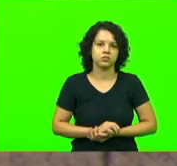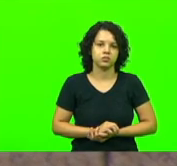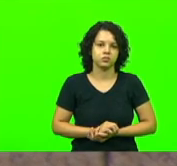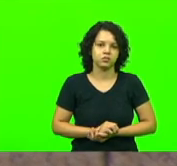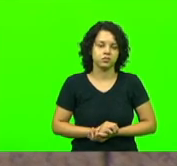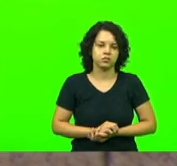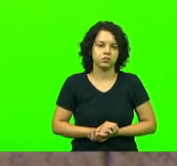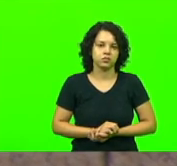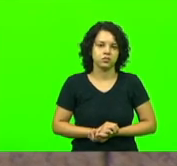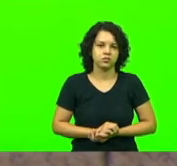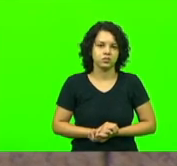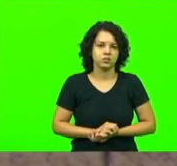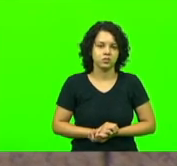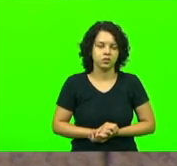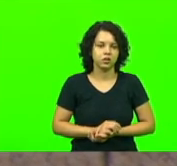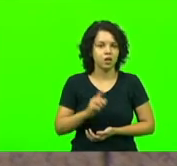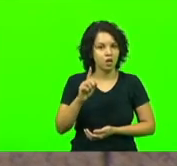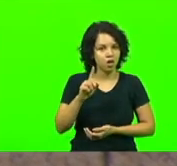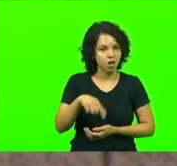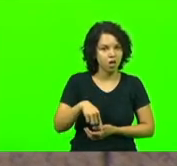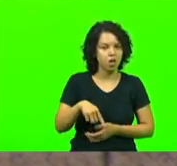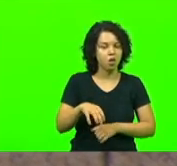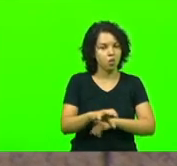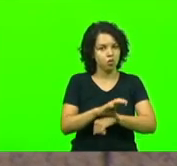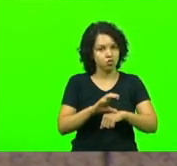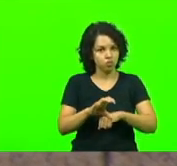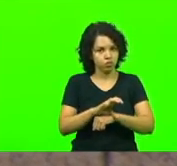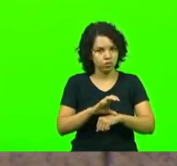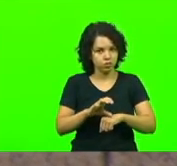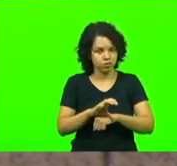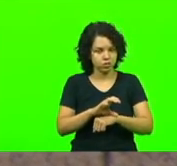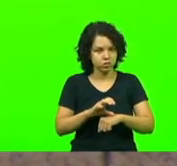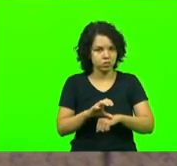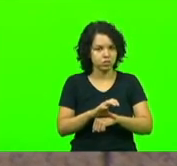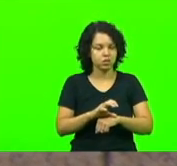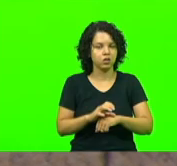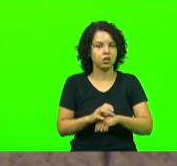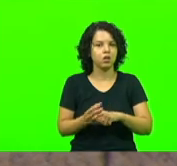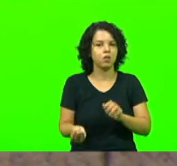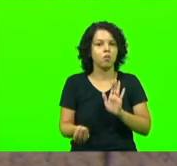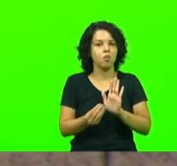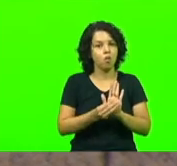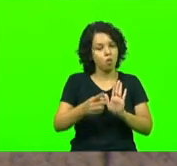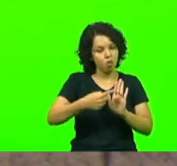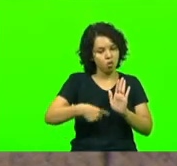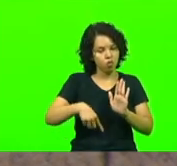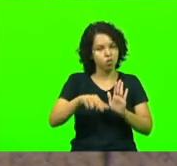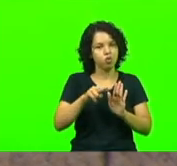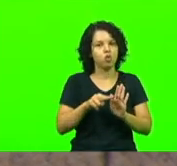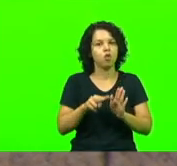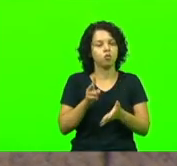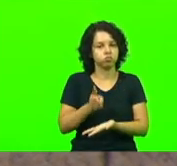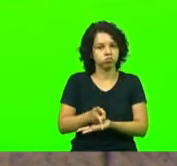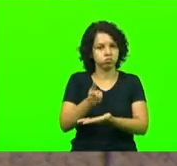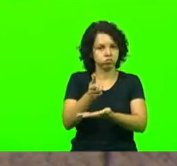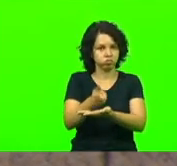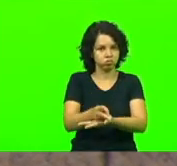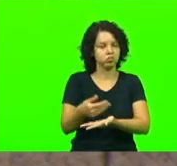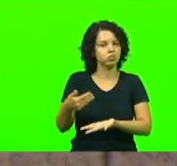São preceitos constitucionais e nós precisamos preservá-los aqui.